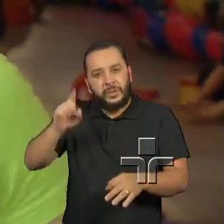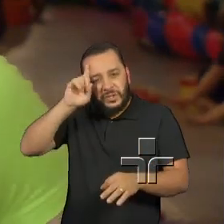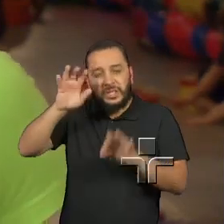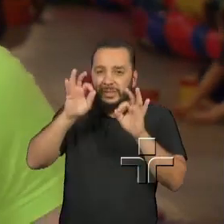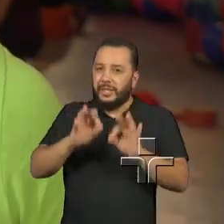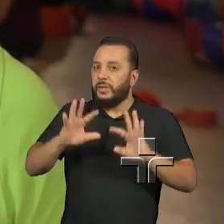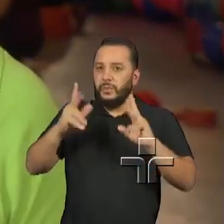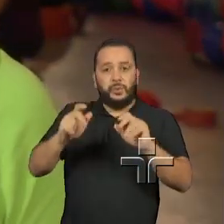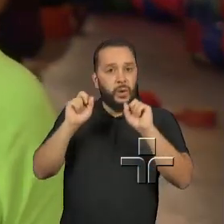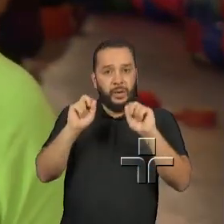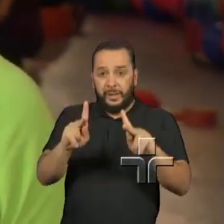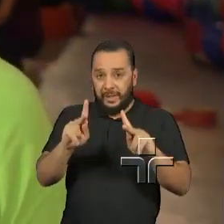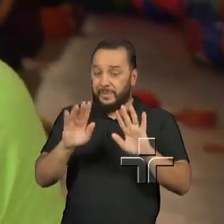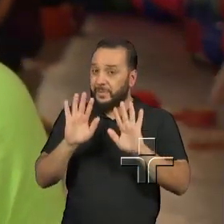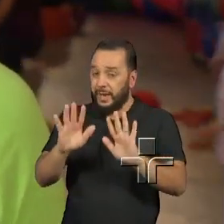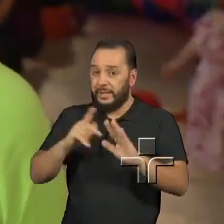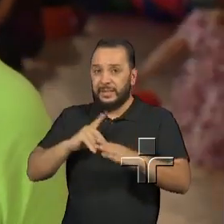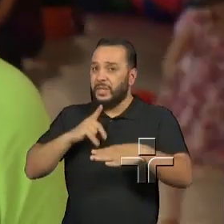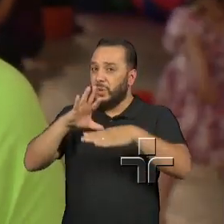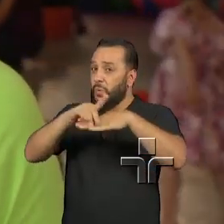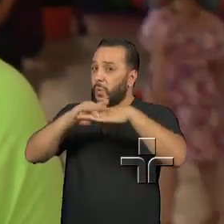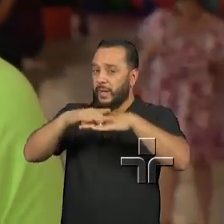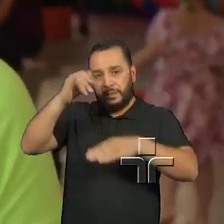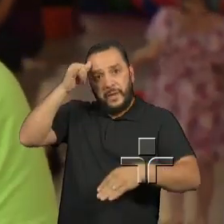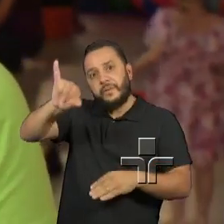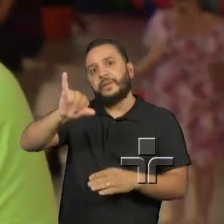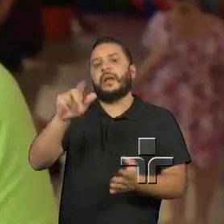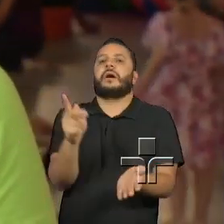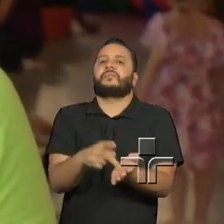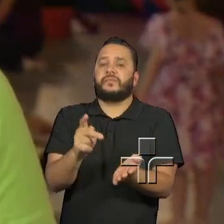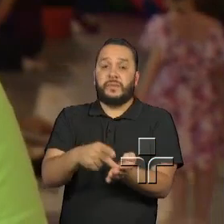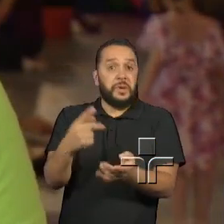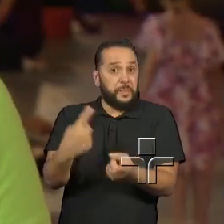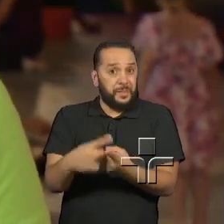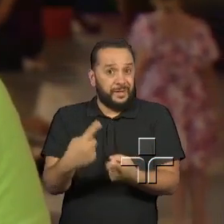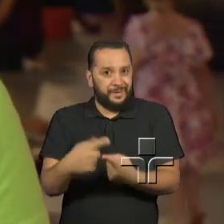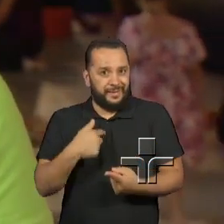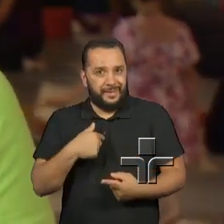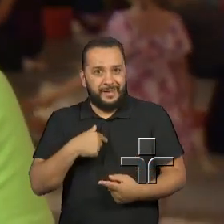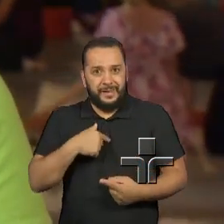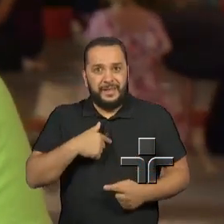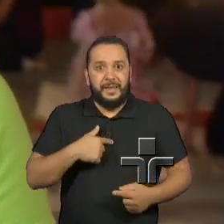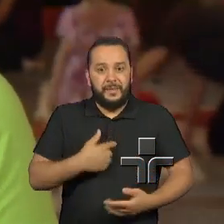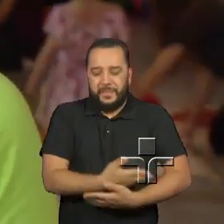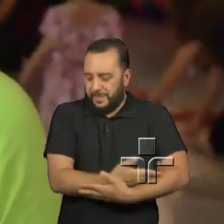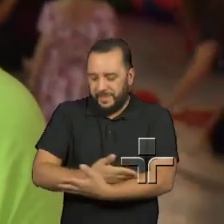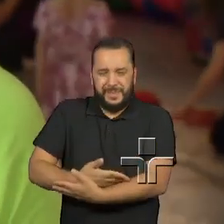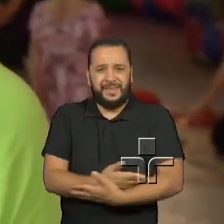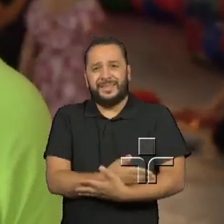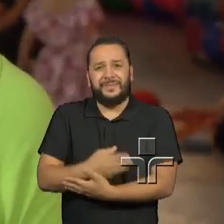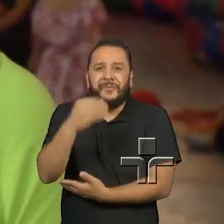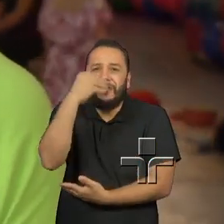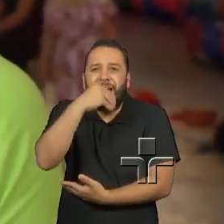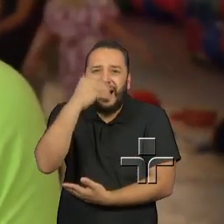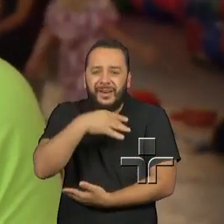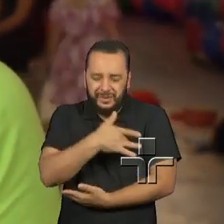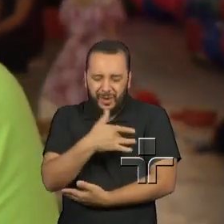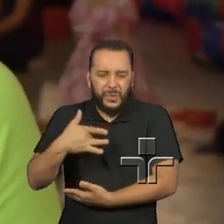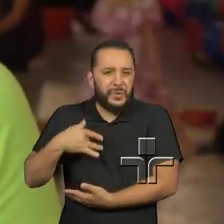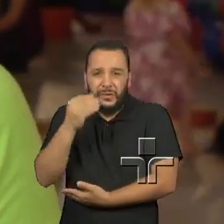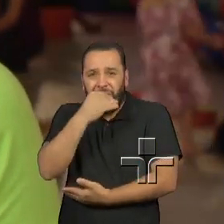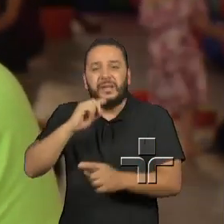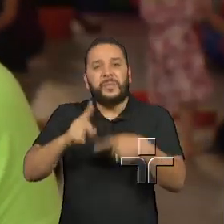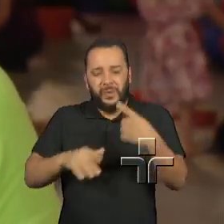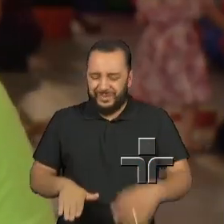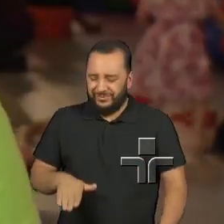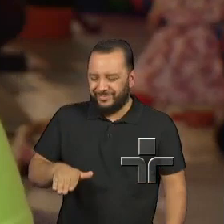então tá tudo certinho. Pra não pegar nenhuma doença e tal, porque quando é pequenininho, principalmente, eles têm imunidade muito baixa, e mesmo quando vai